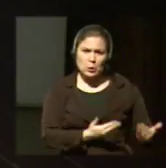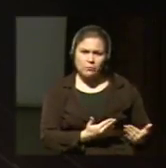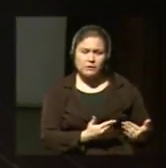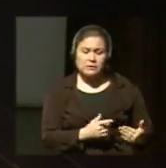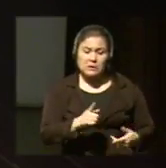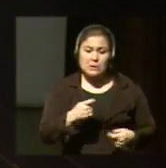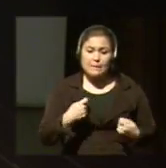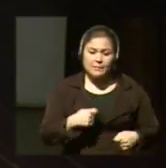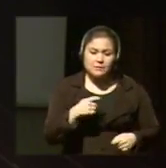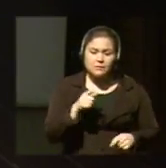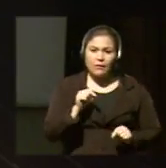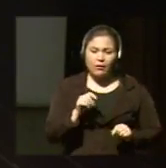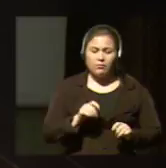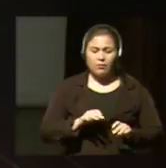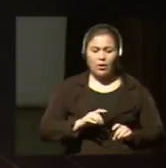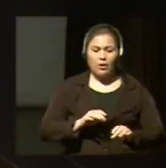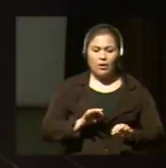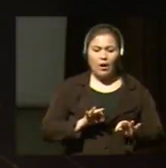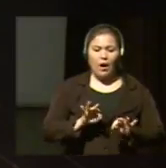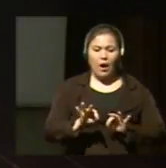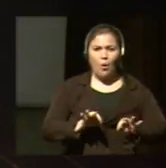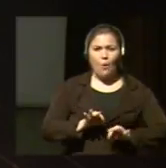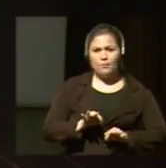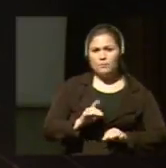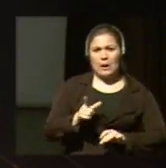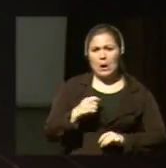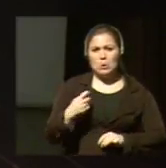ser coordenado, isso não funciona automaticamente.